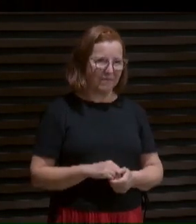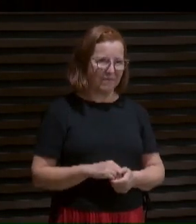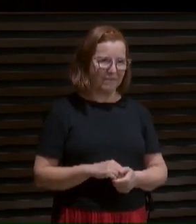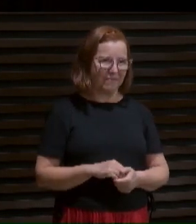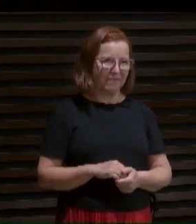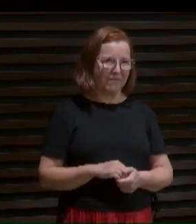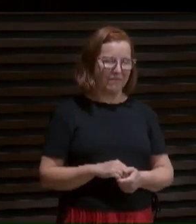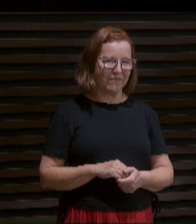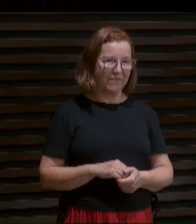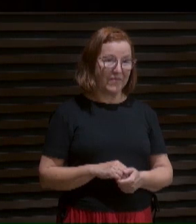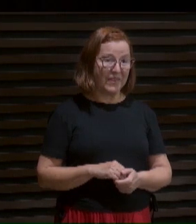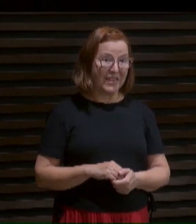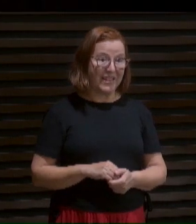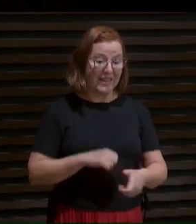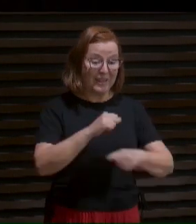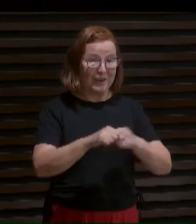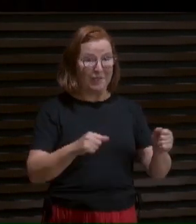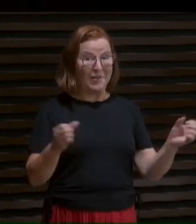E o fez um novo homem.